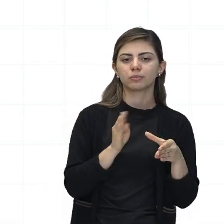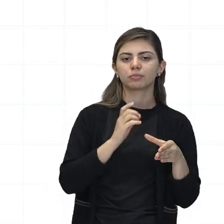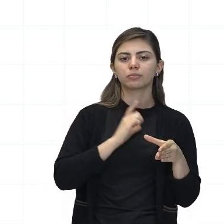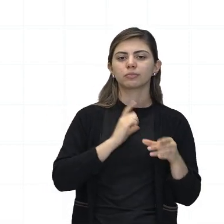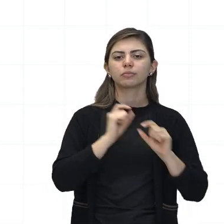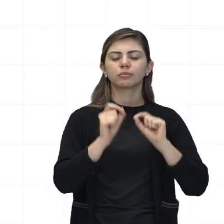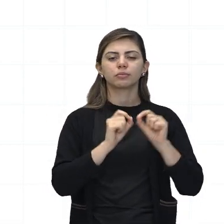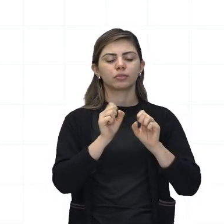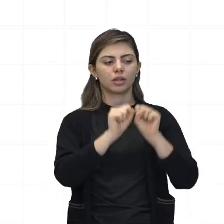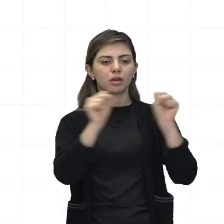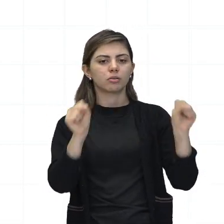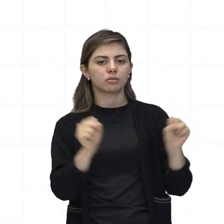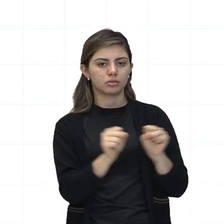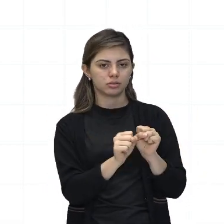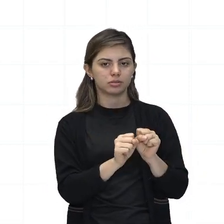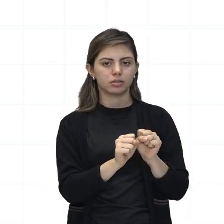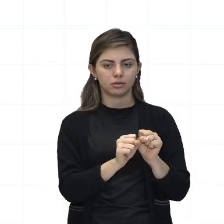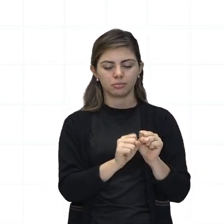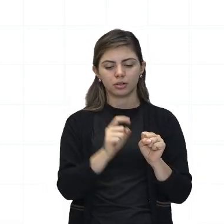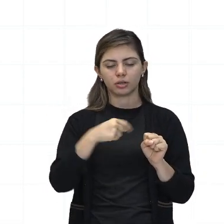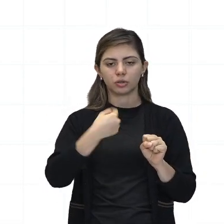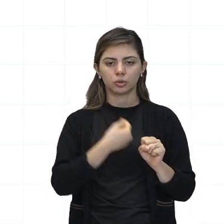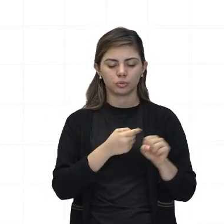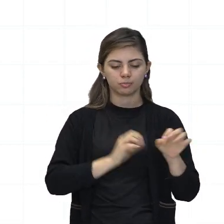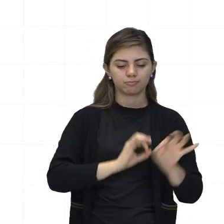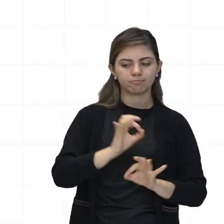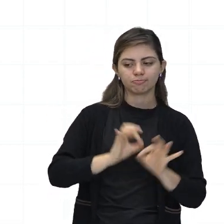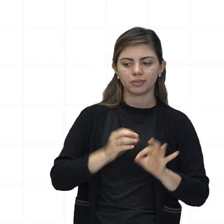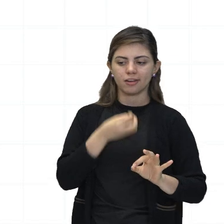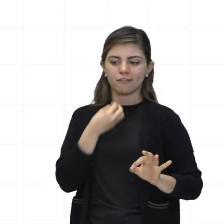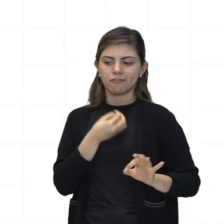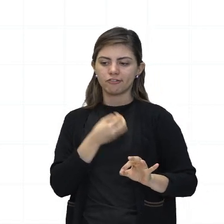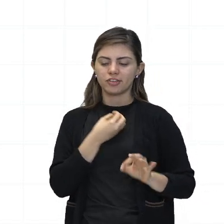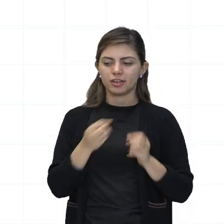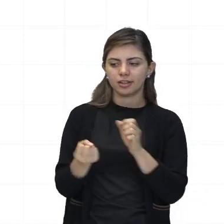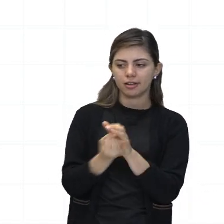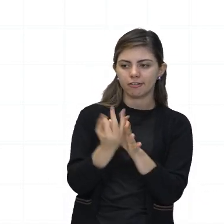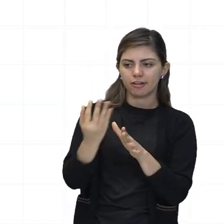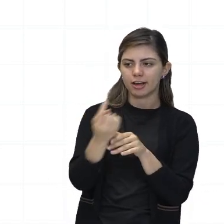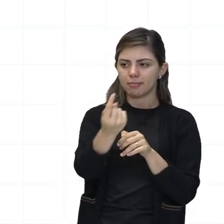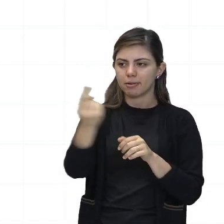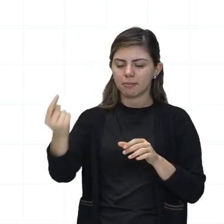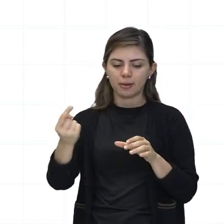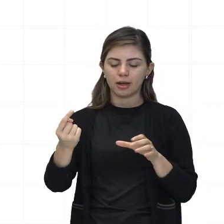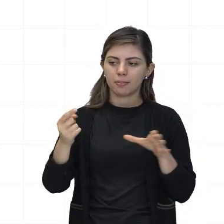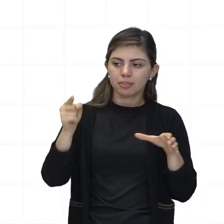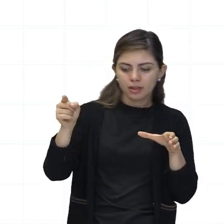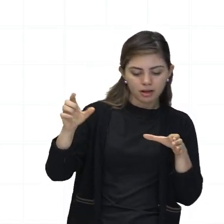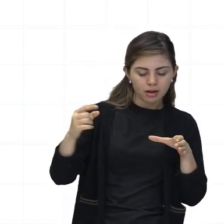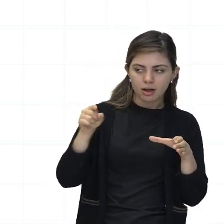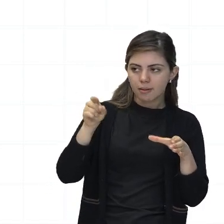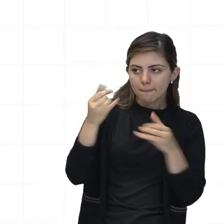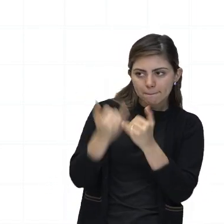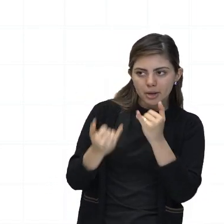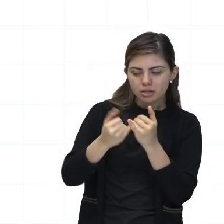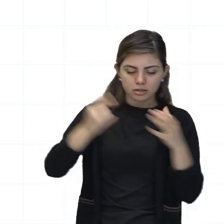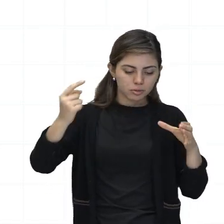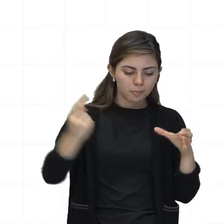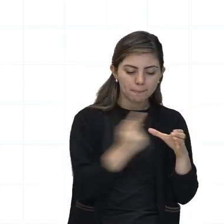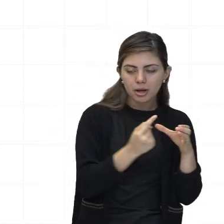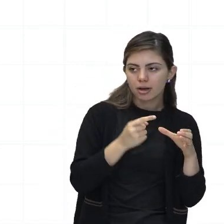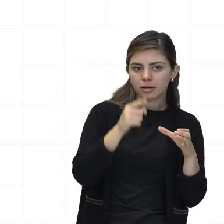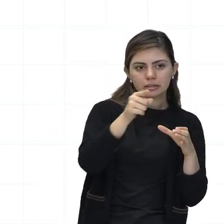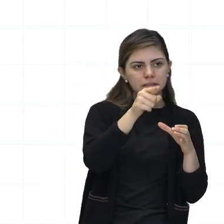de classificação que organiza os seres vivos em categorias e é baseado